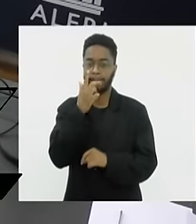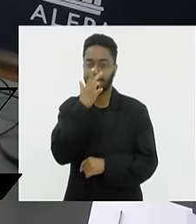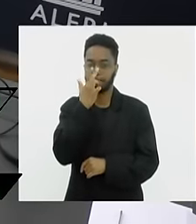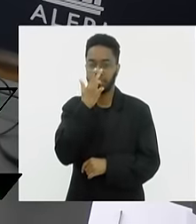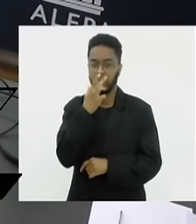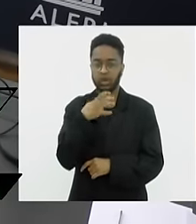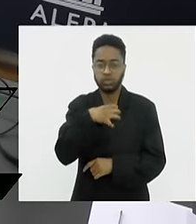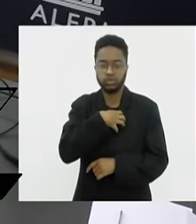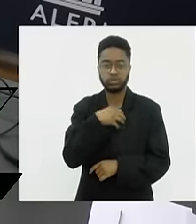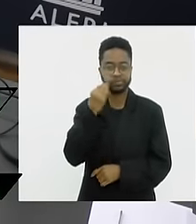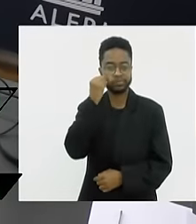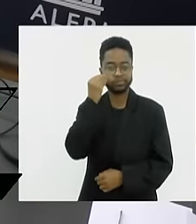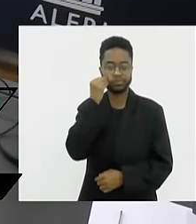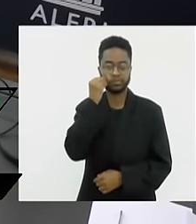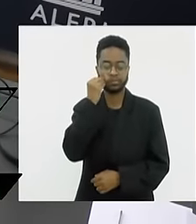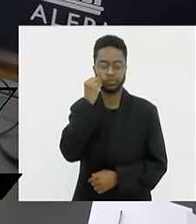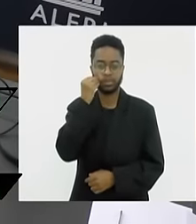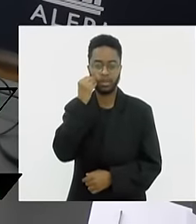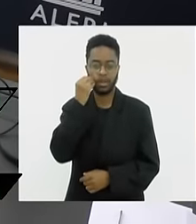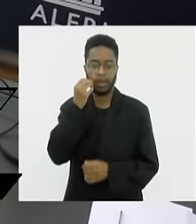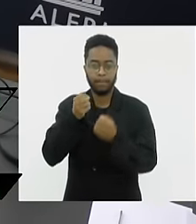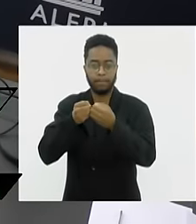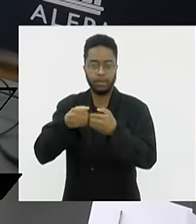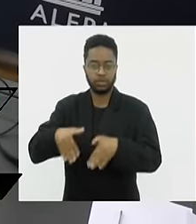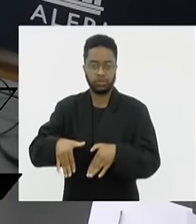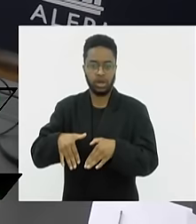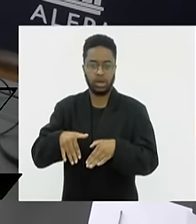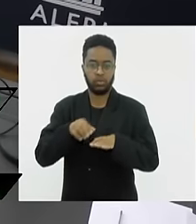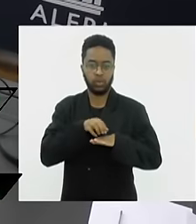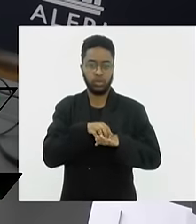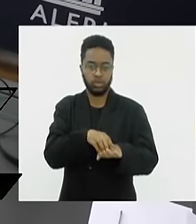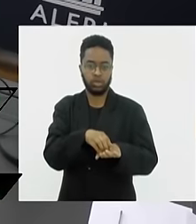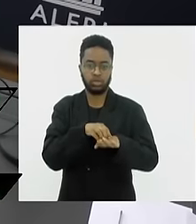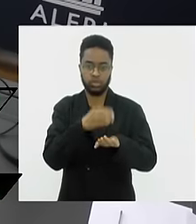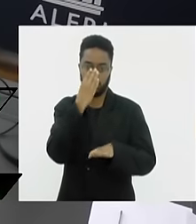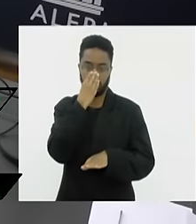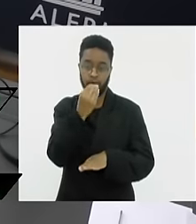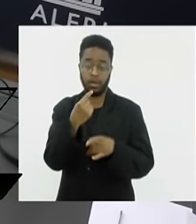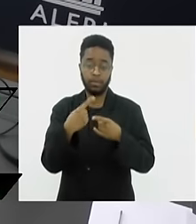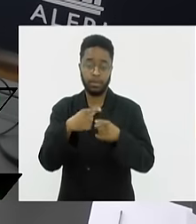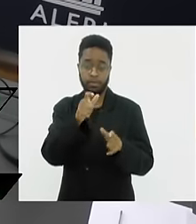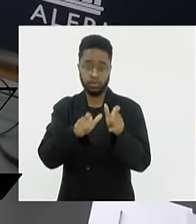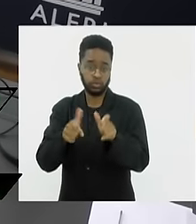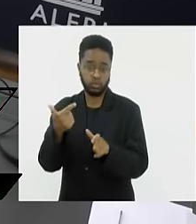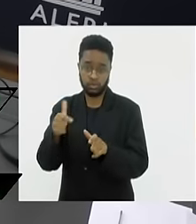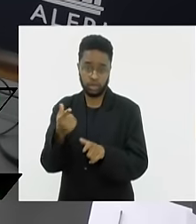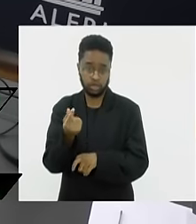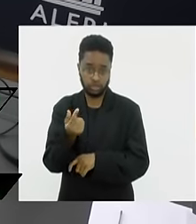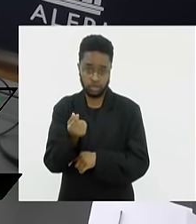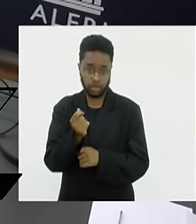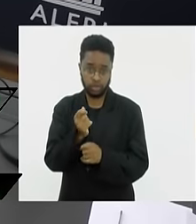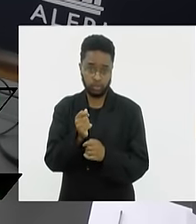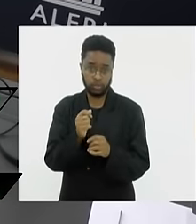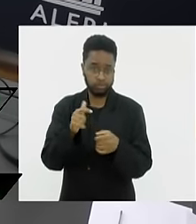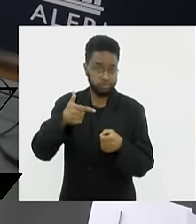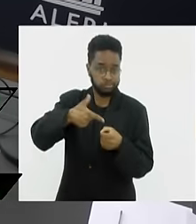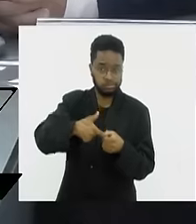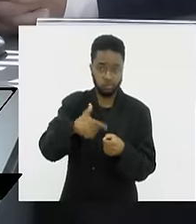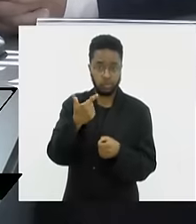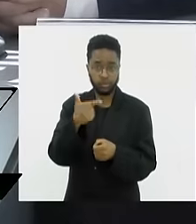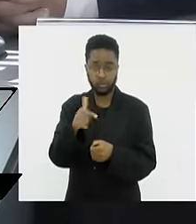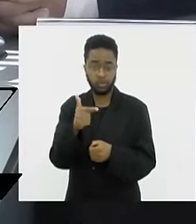asfixiar financeiramente o transporte alternativo. Porque os caras não têm dinheiro mais para abastecer, não têm dinheiro para fazer manutenção, o dinheiro está retido